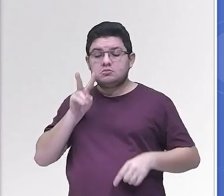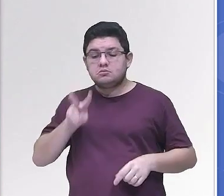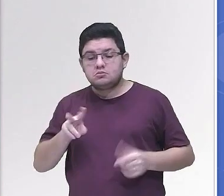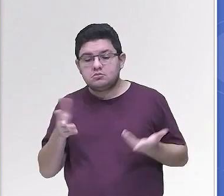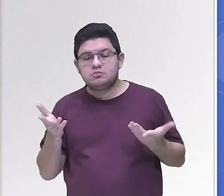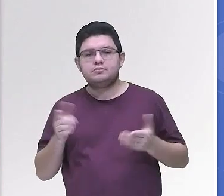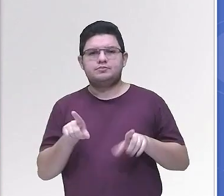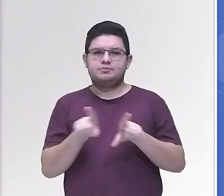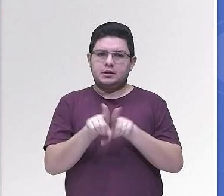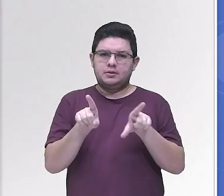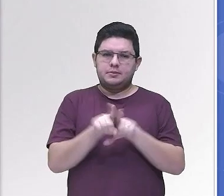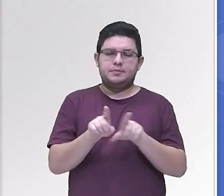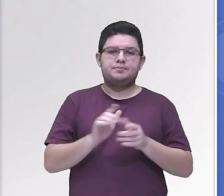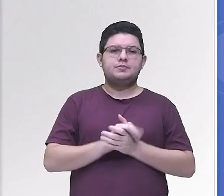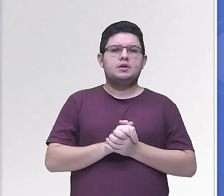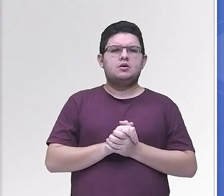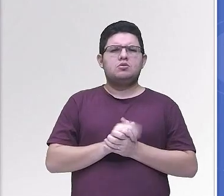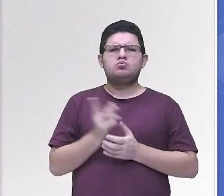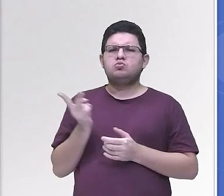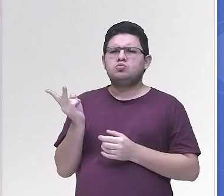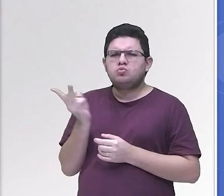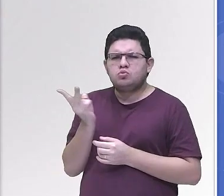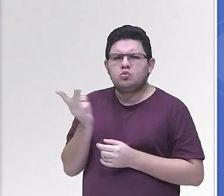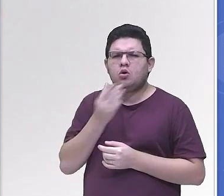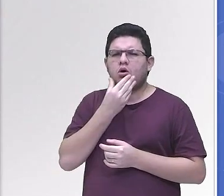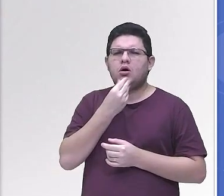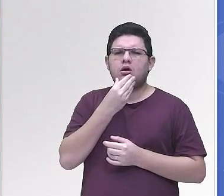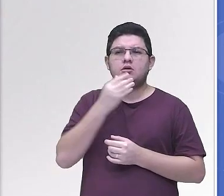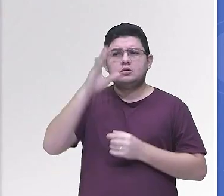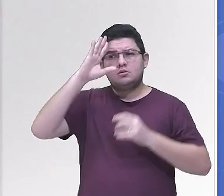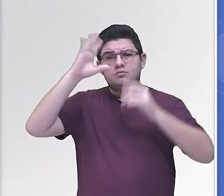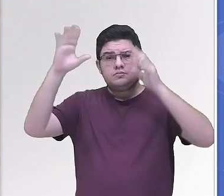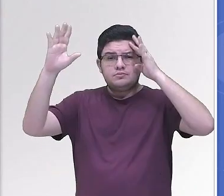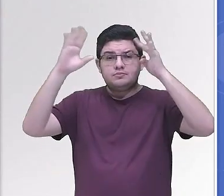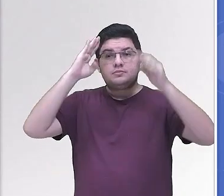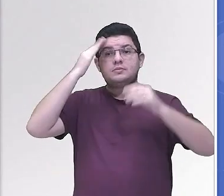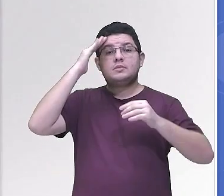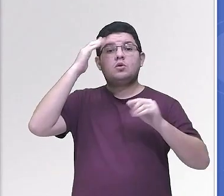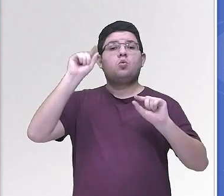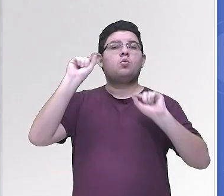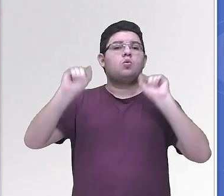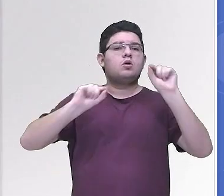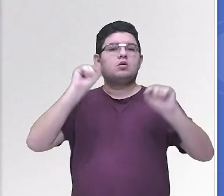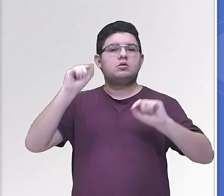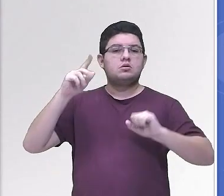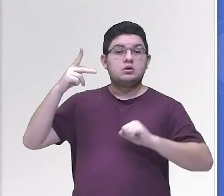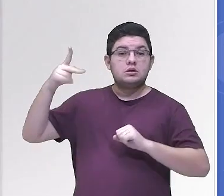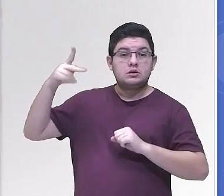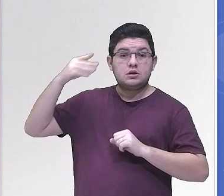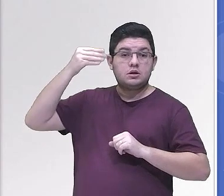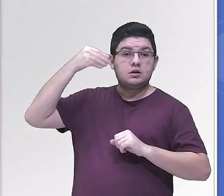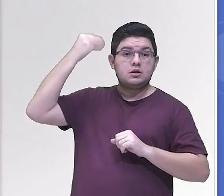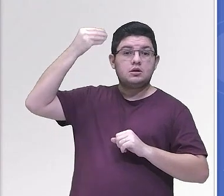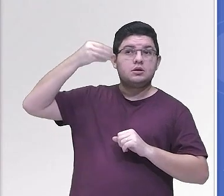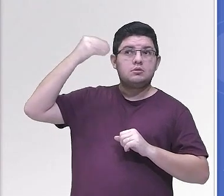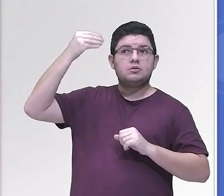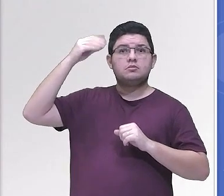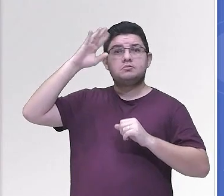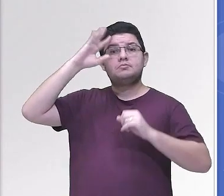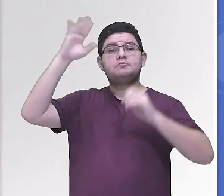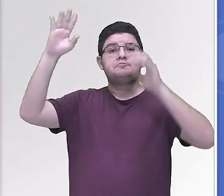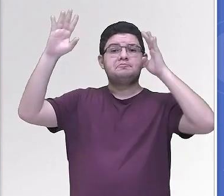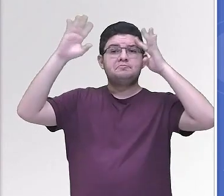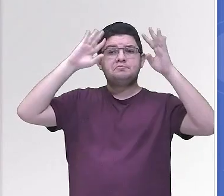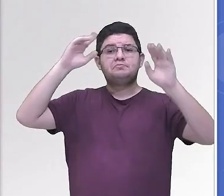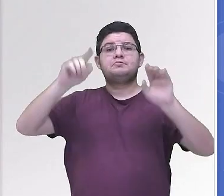estão pensando, tentando entender o quê? A sua experiência. Qual o sentido desse pensar? Qual o